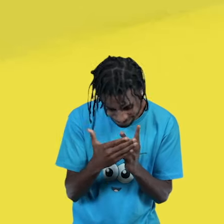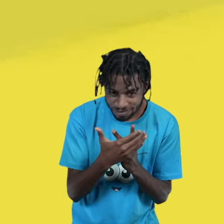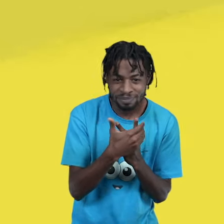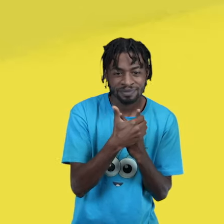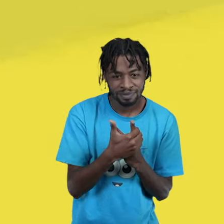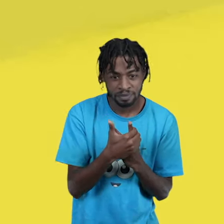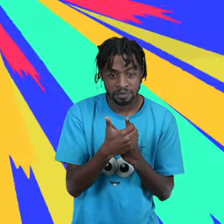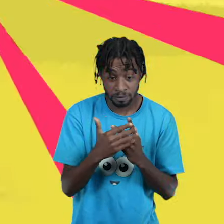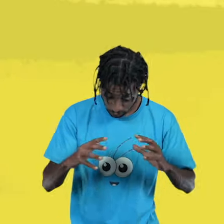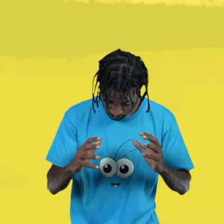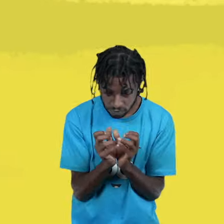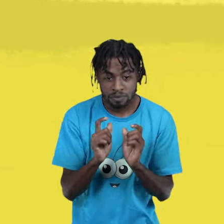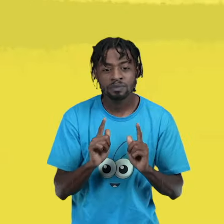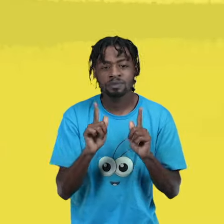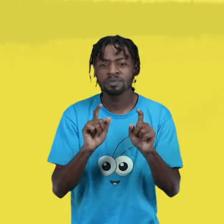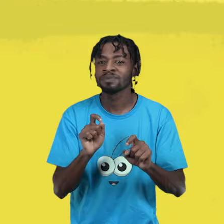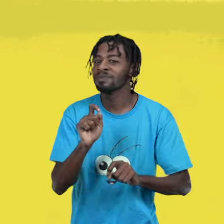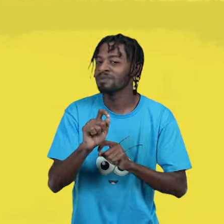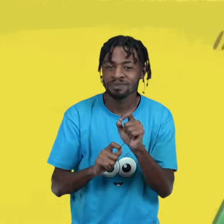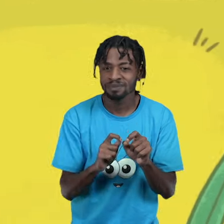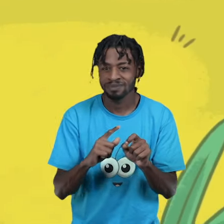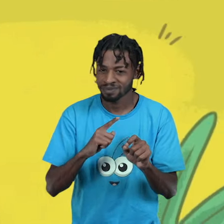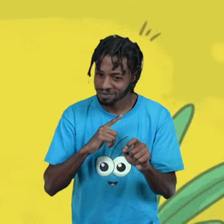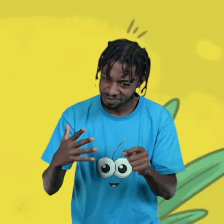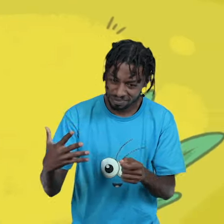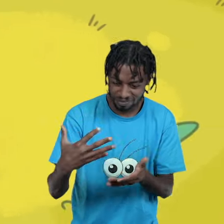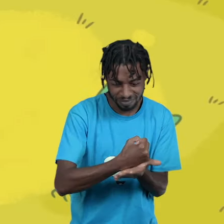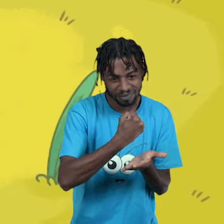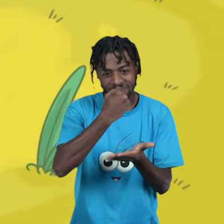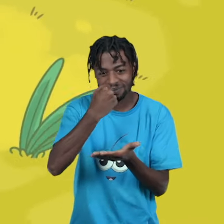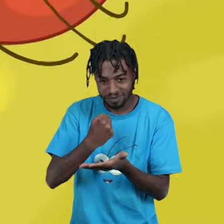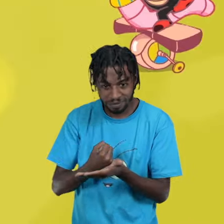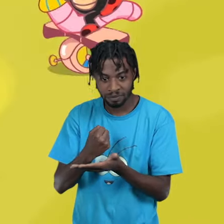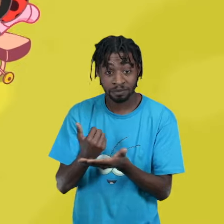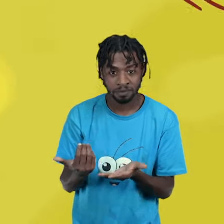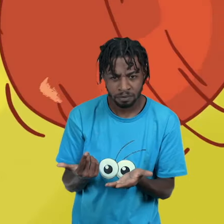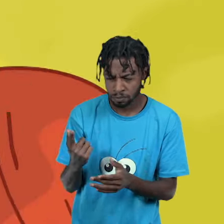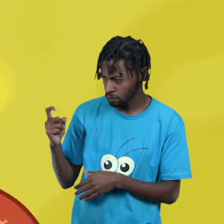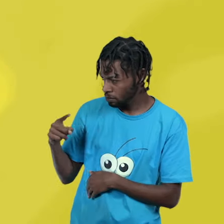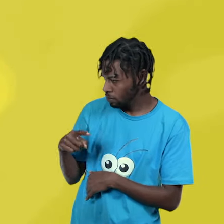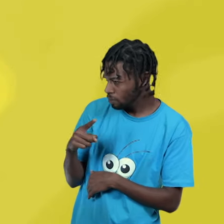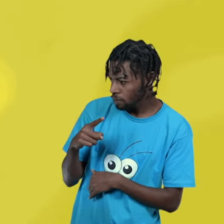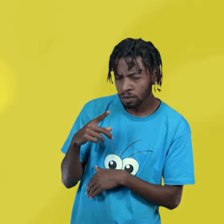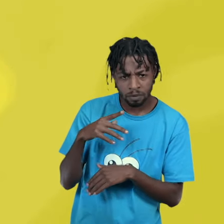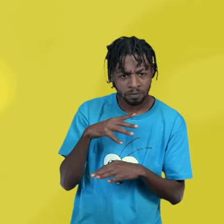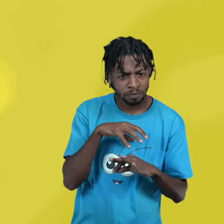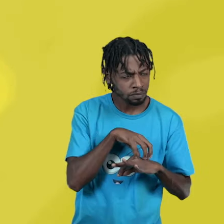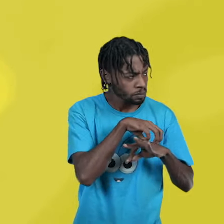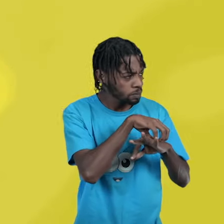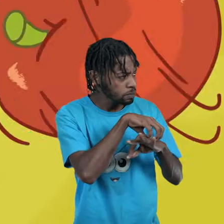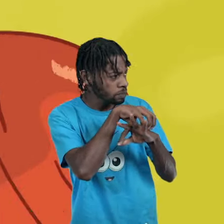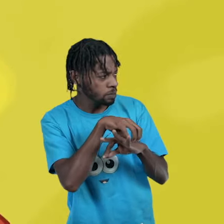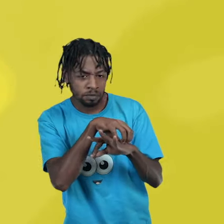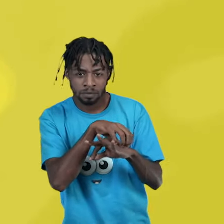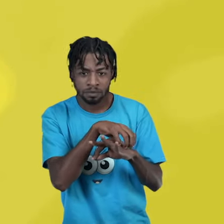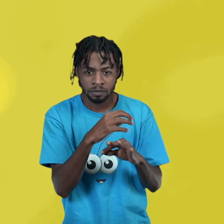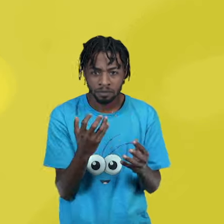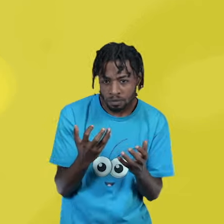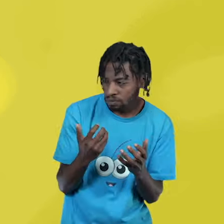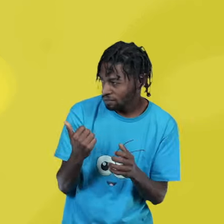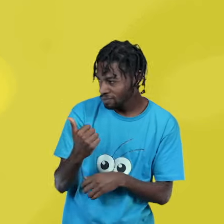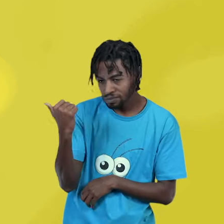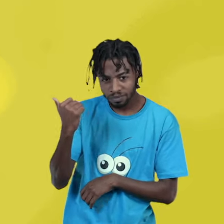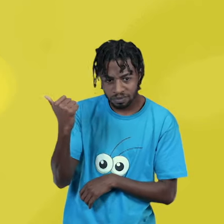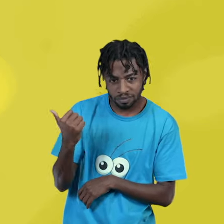Clube de Aventuras ao resgate! Eva e Lola se aproximam no monociclo! Alguém quer uma carona?